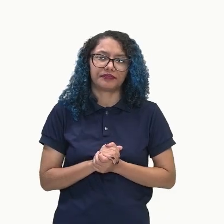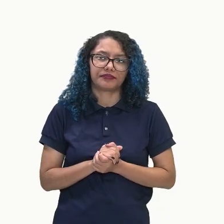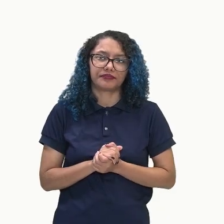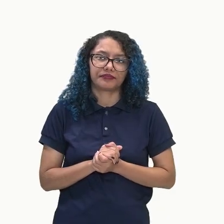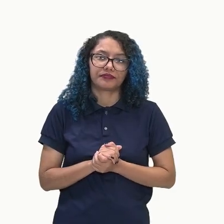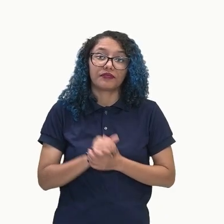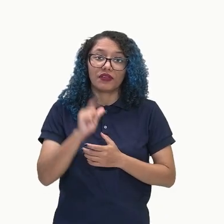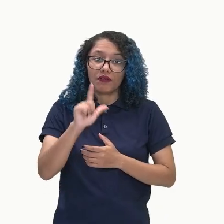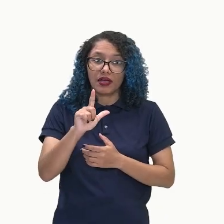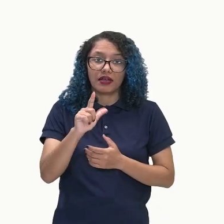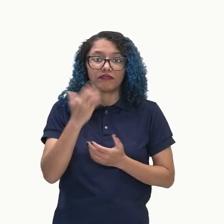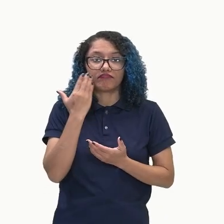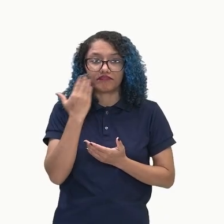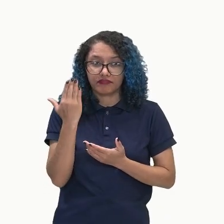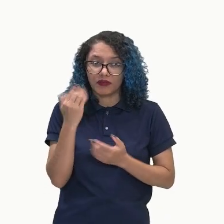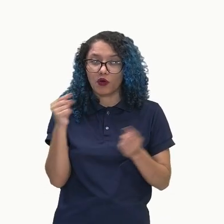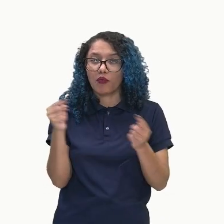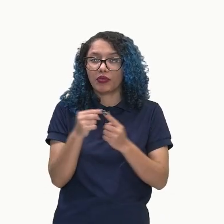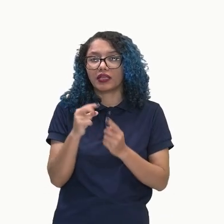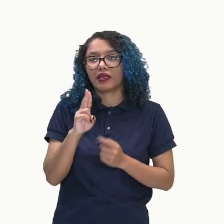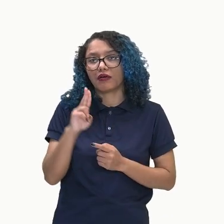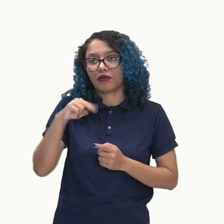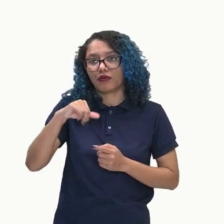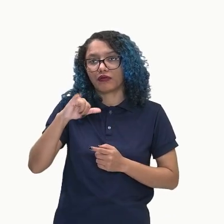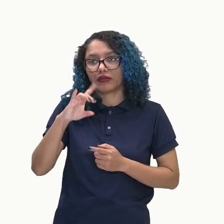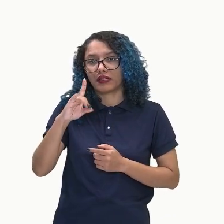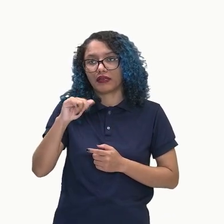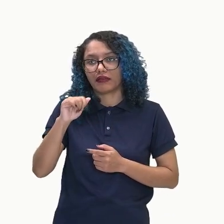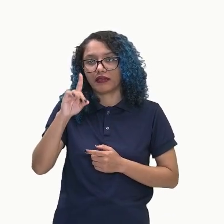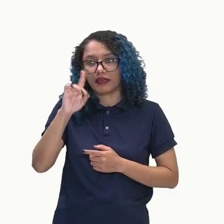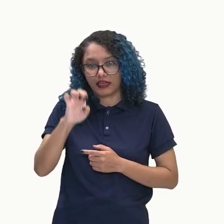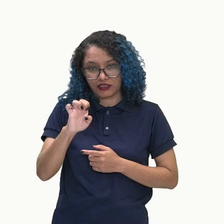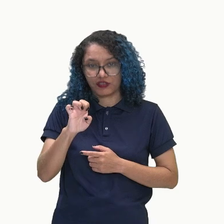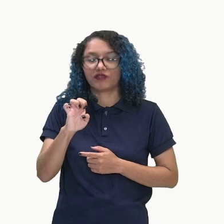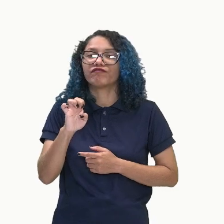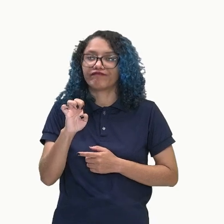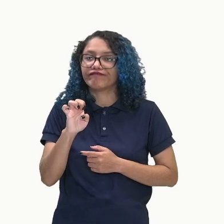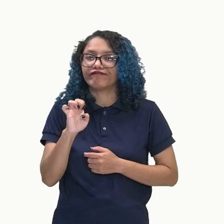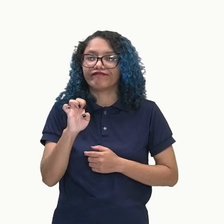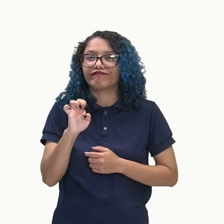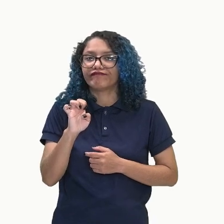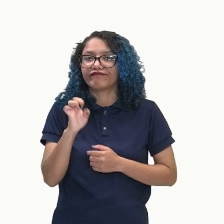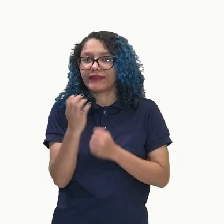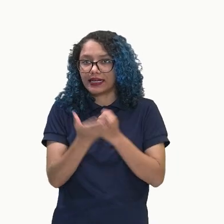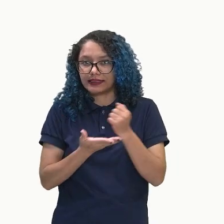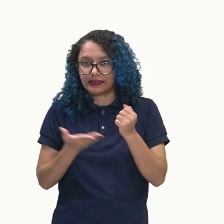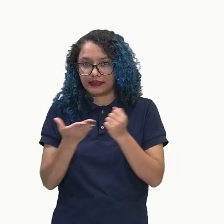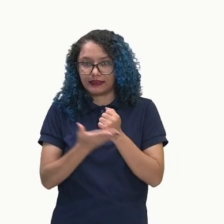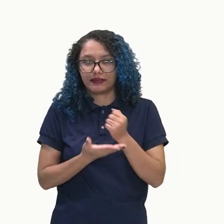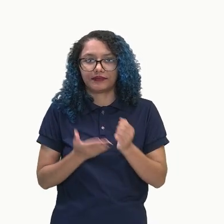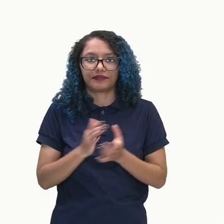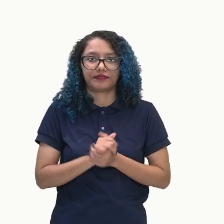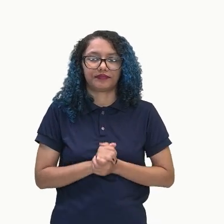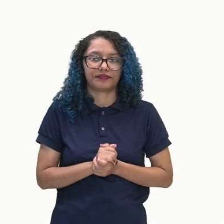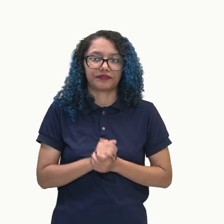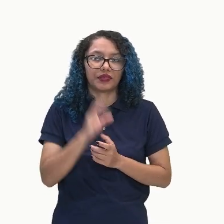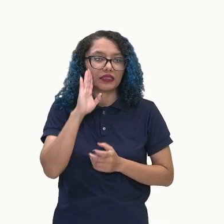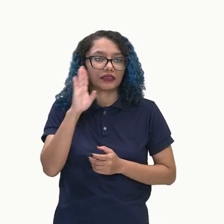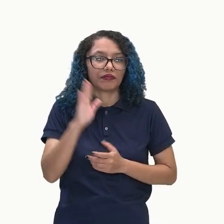unidade fundamental, ok? Decorrente do